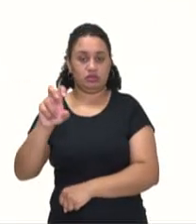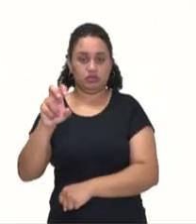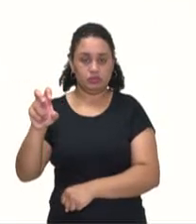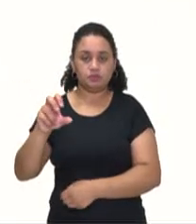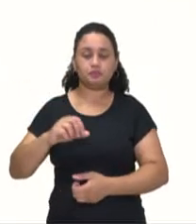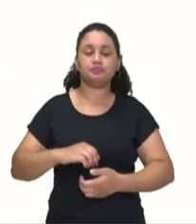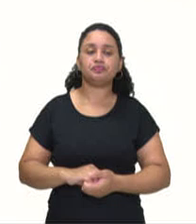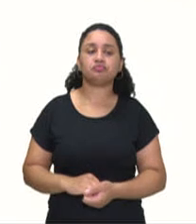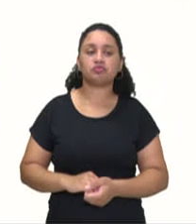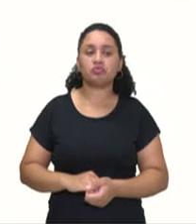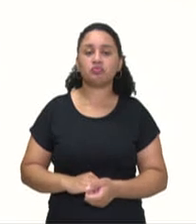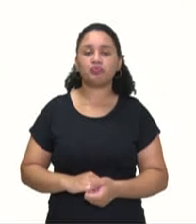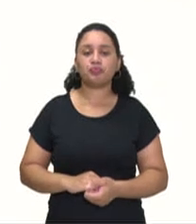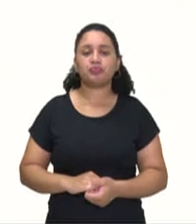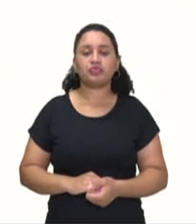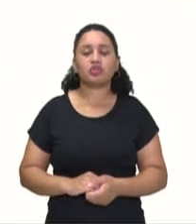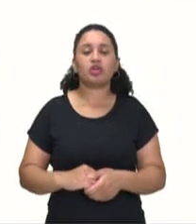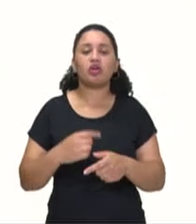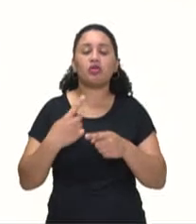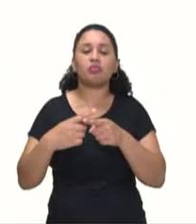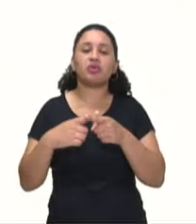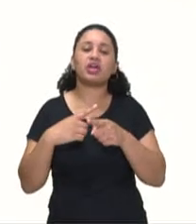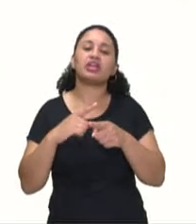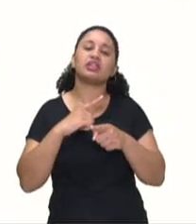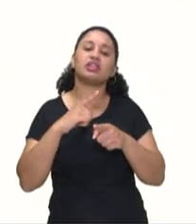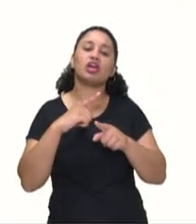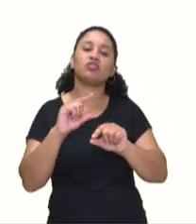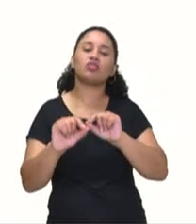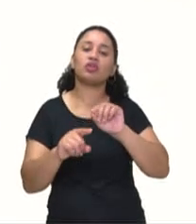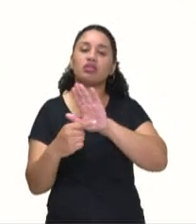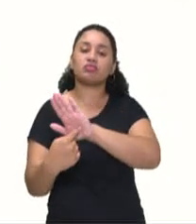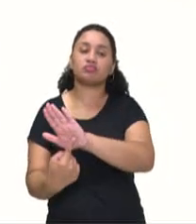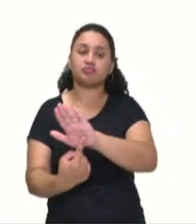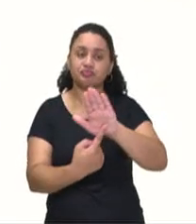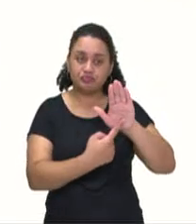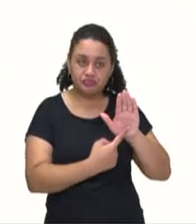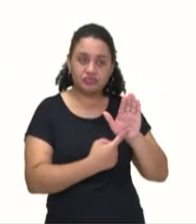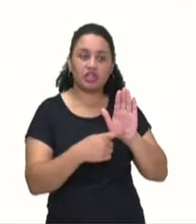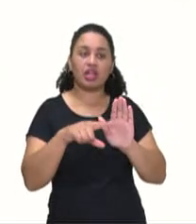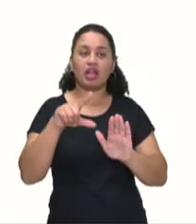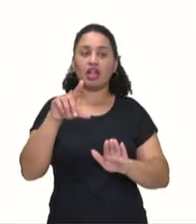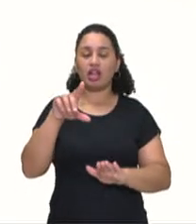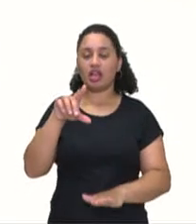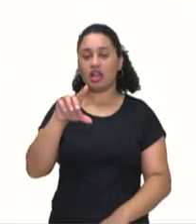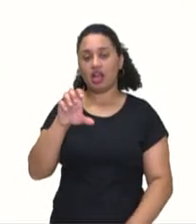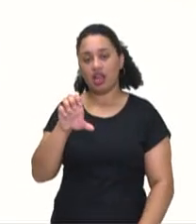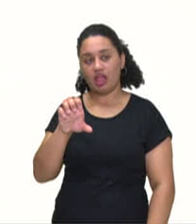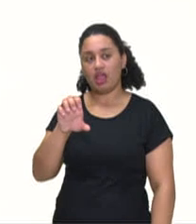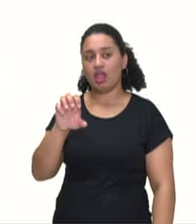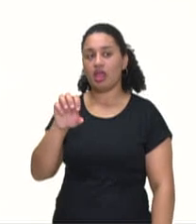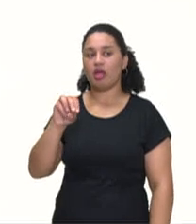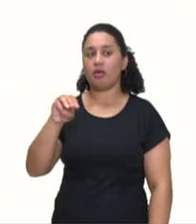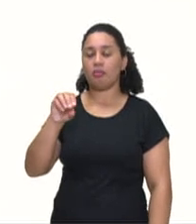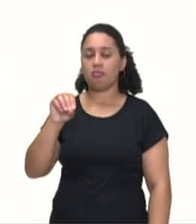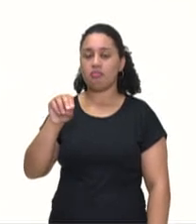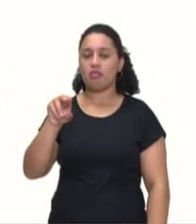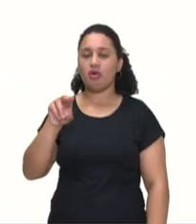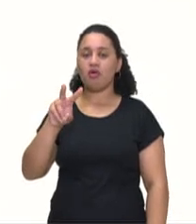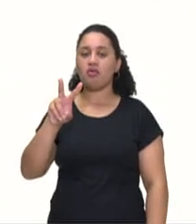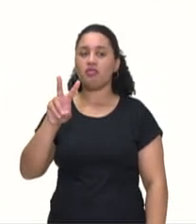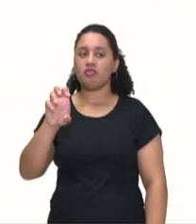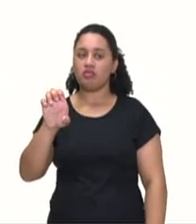1955, por ocasião da exposição Le Mouvement, o Movimento, na